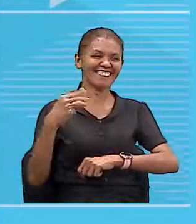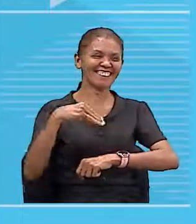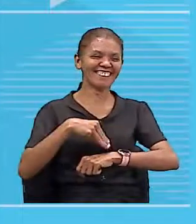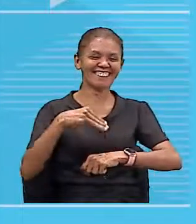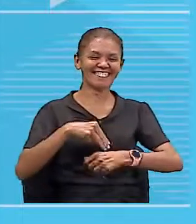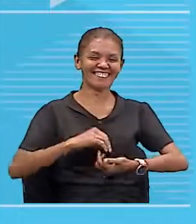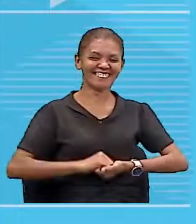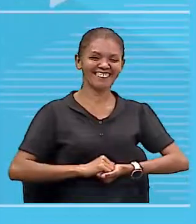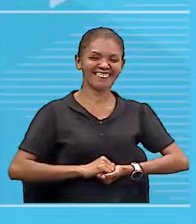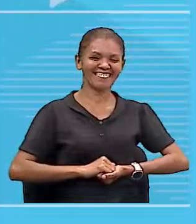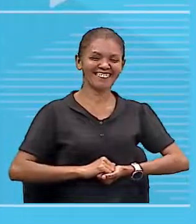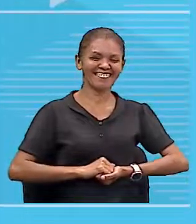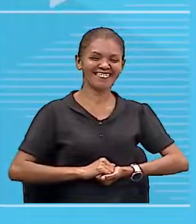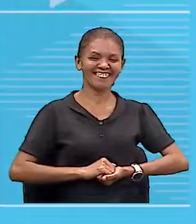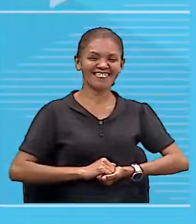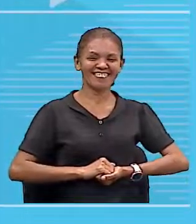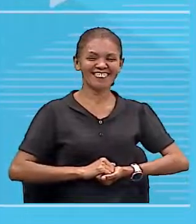tá valendo